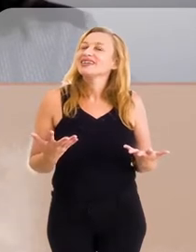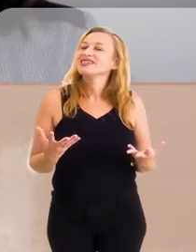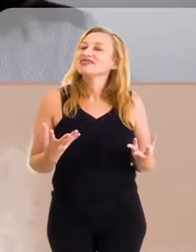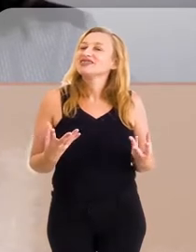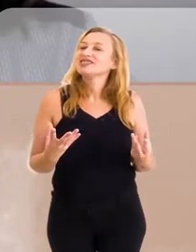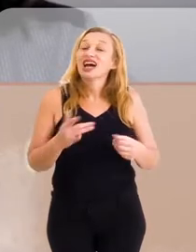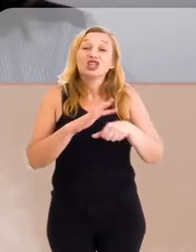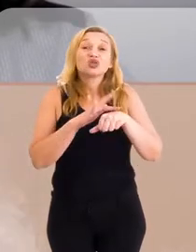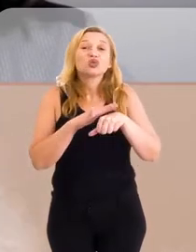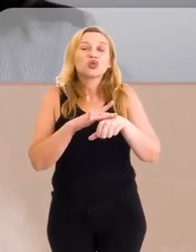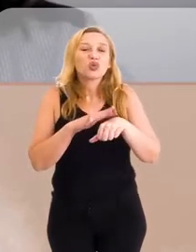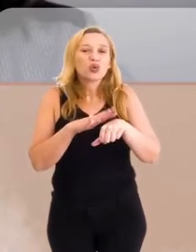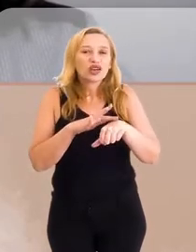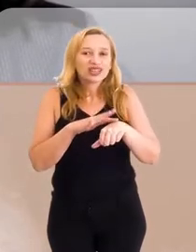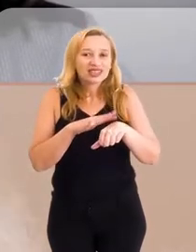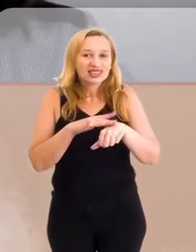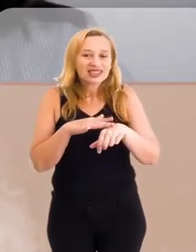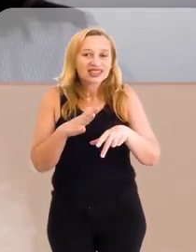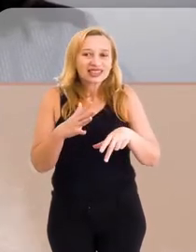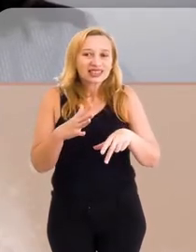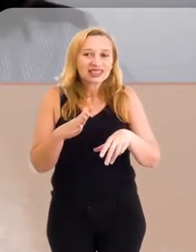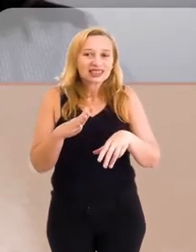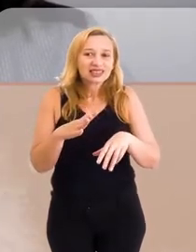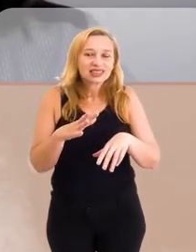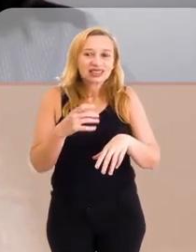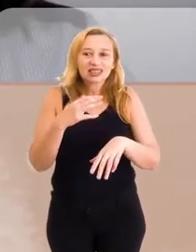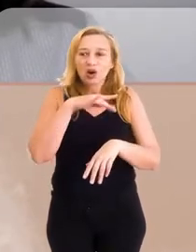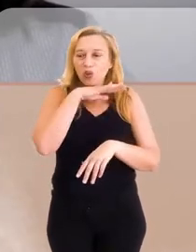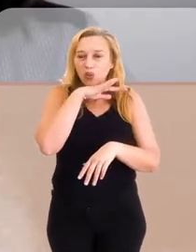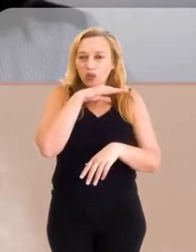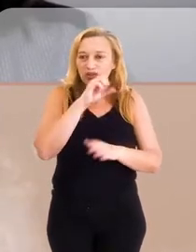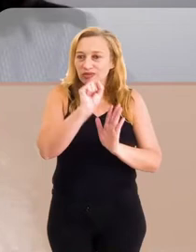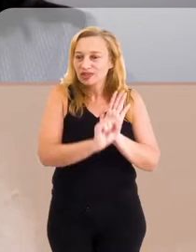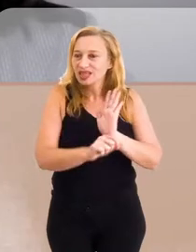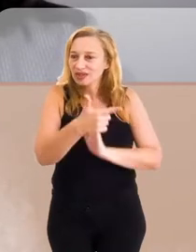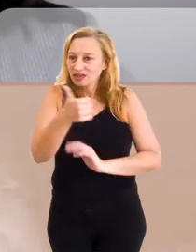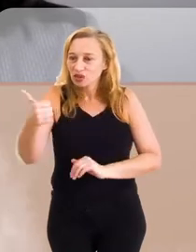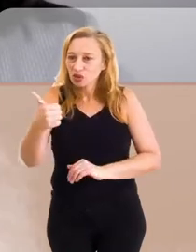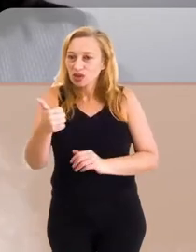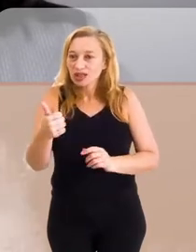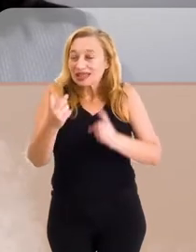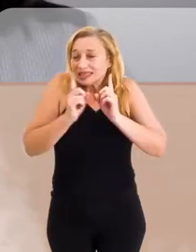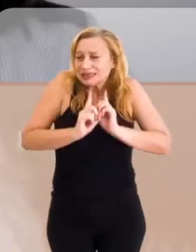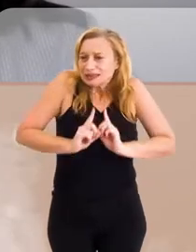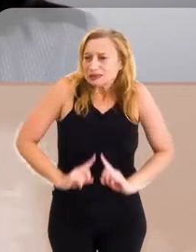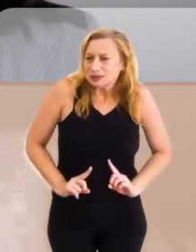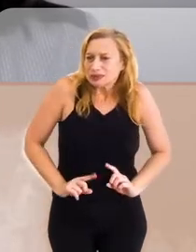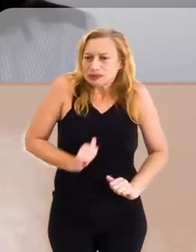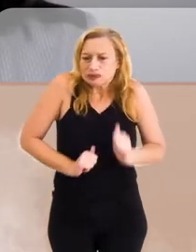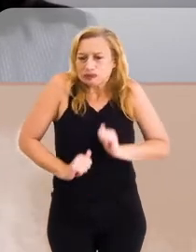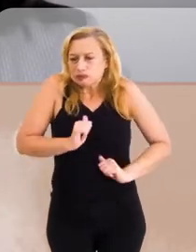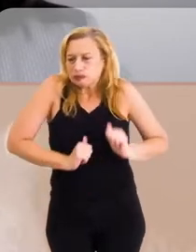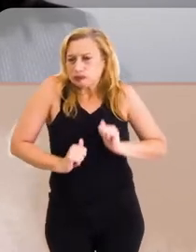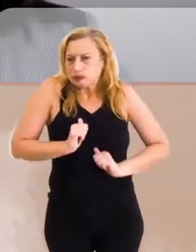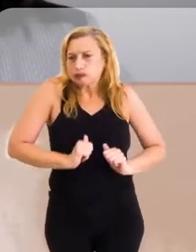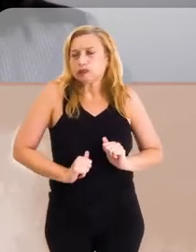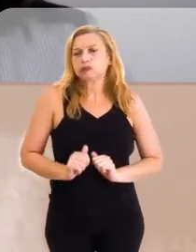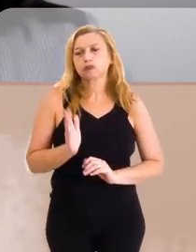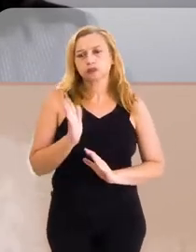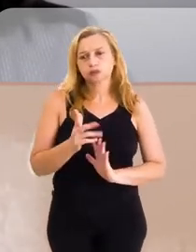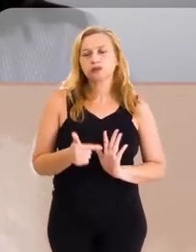os que são as doenças que são consideradas os males do Século 21 é depressão ansiedade